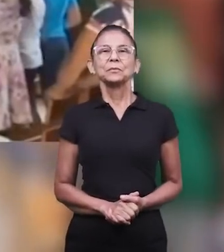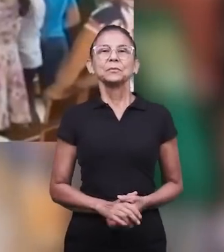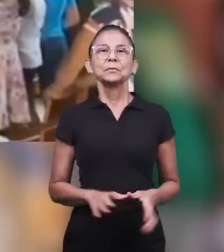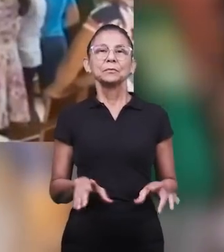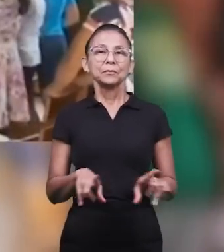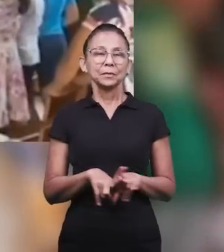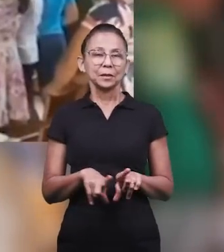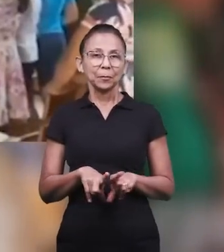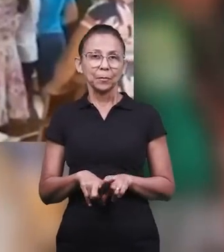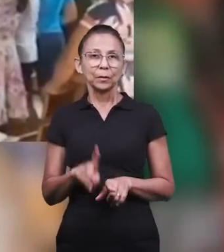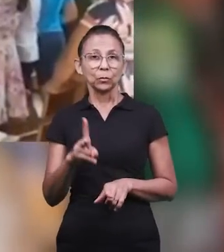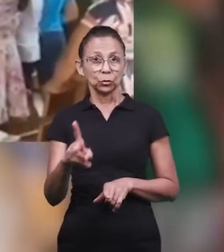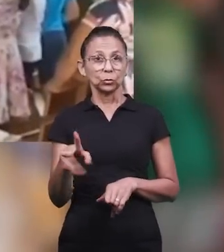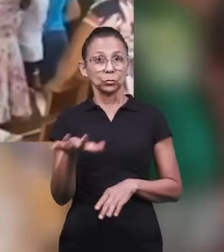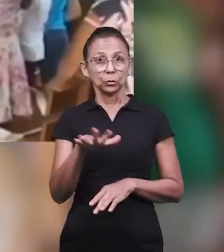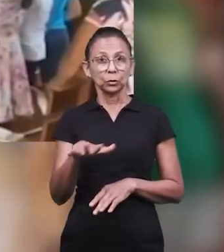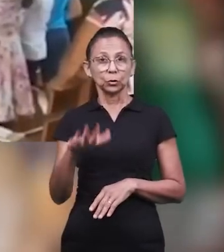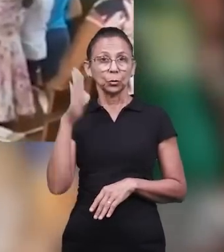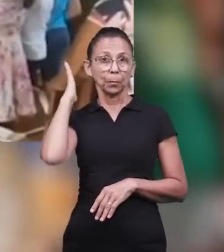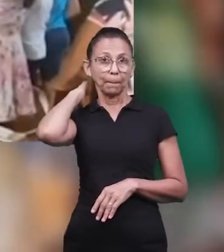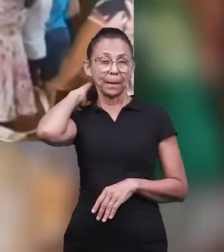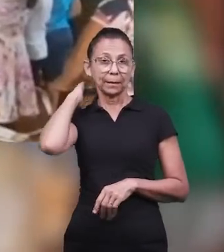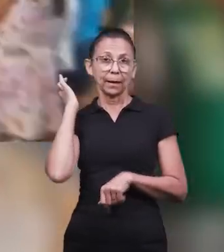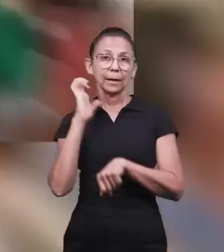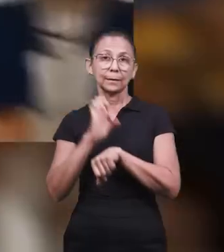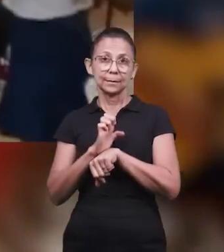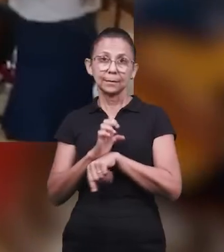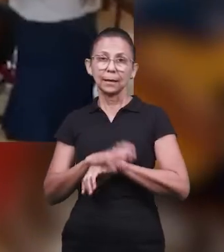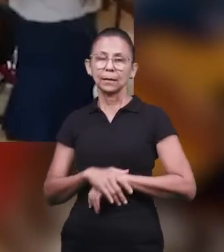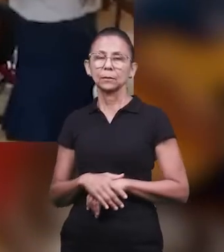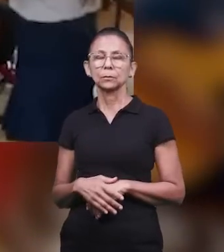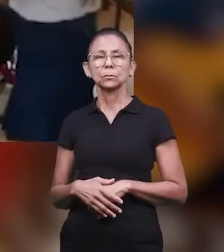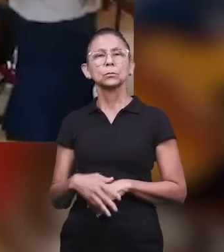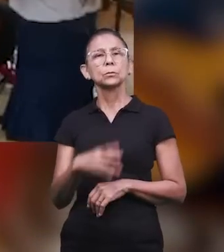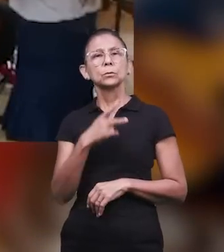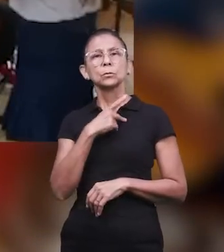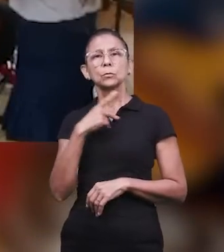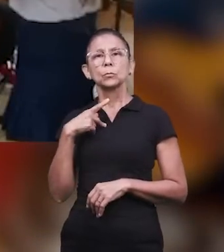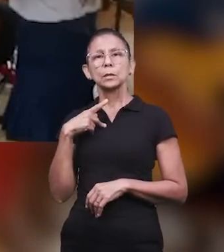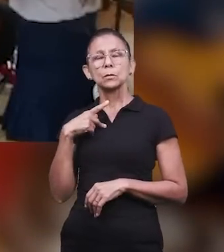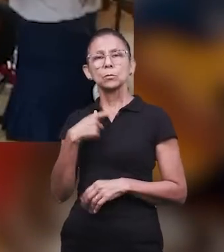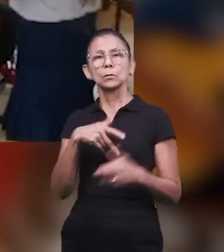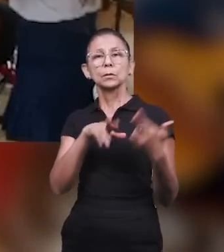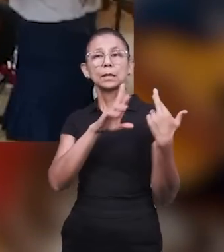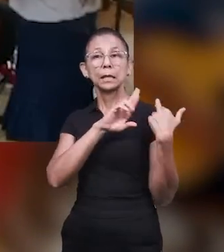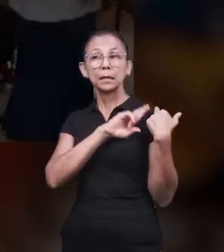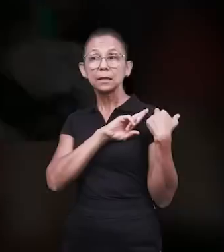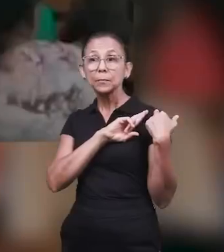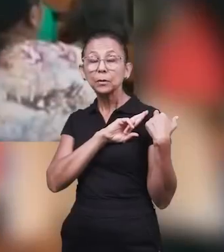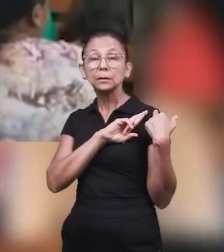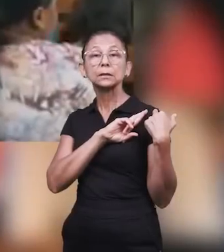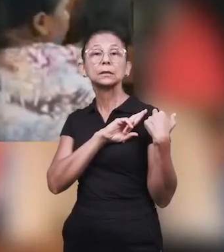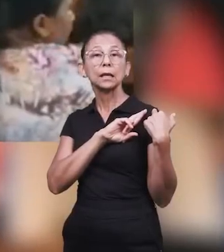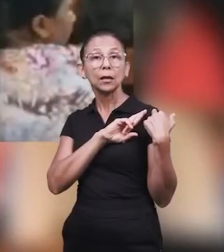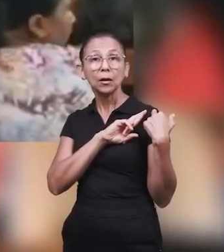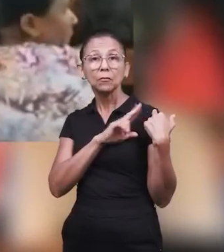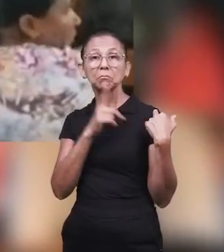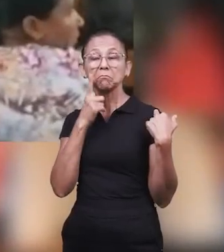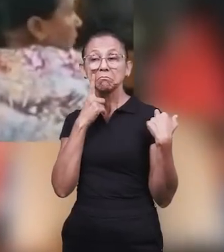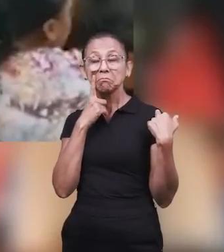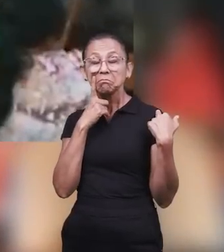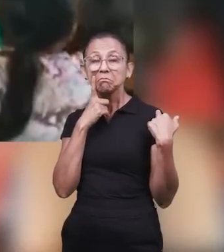Meio, Pará, na responsabilidade do pastor Marco Antônio, ele nos relata que o seminário das CIAs foi marcado pela presença de 70